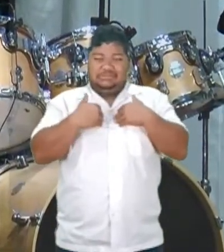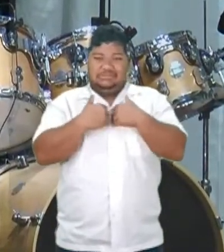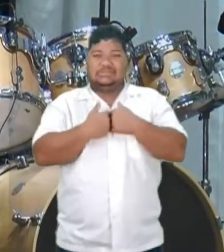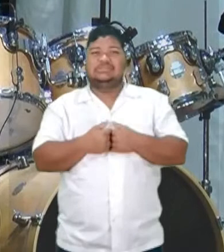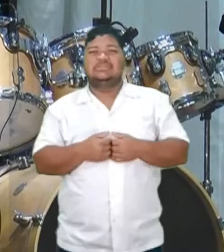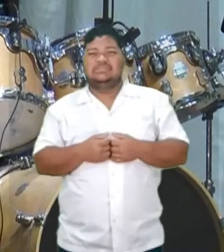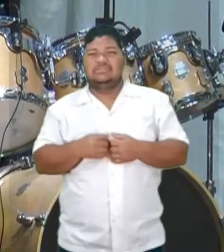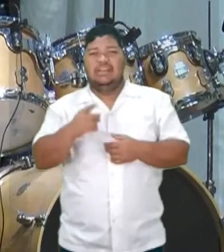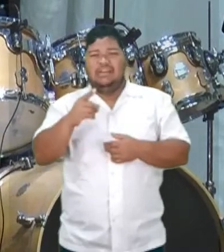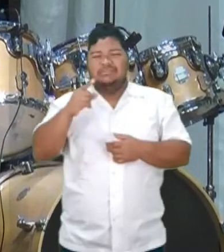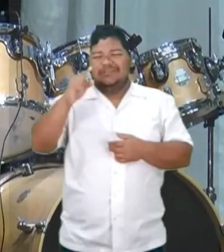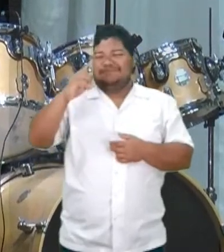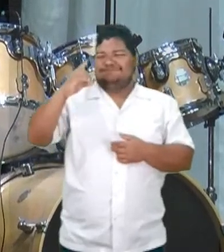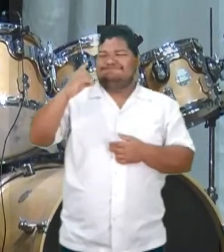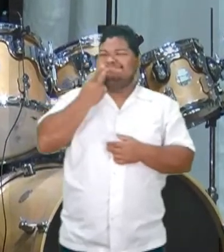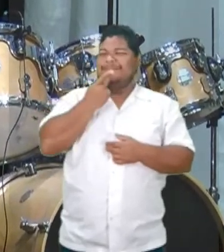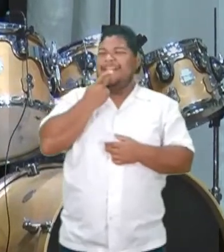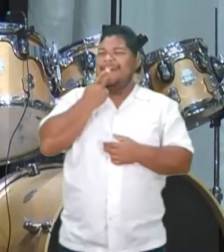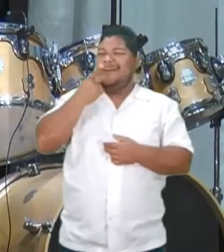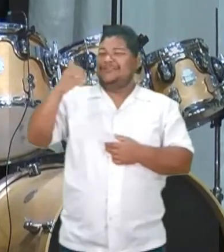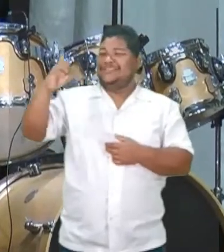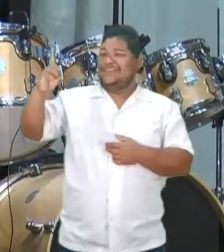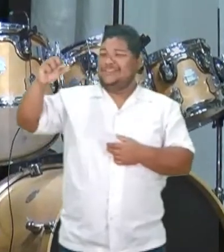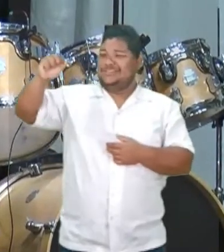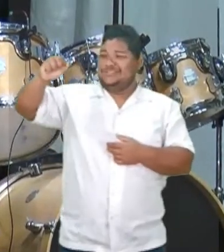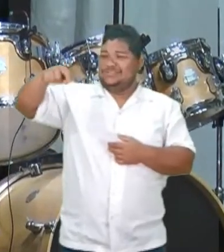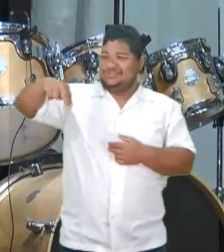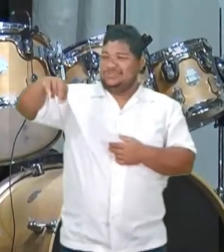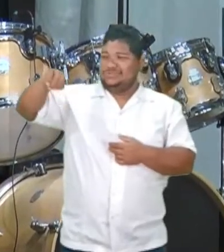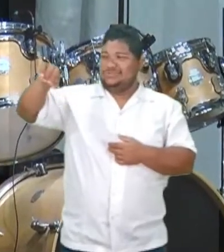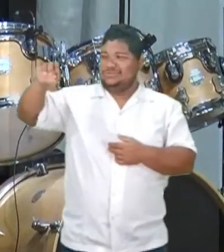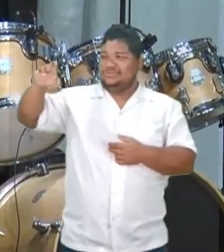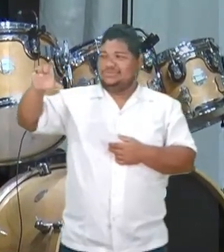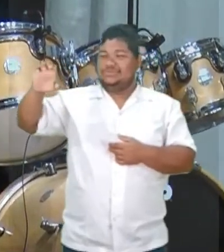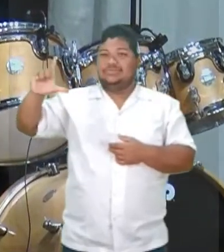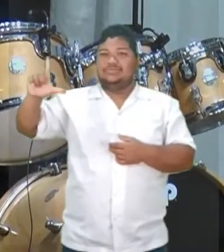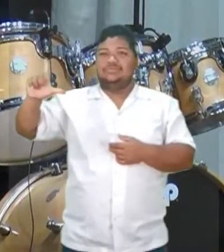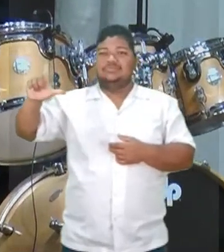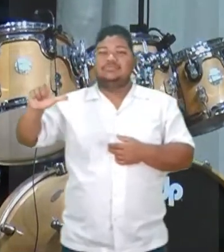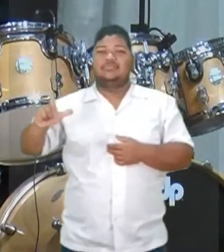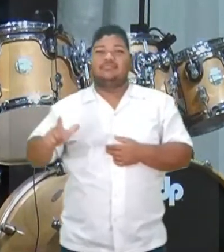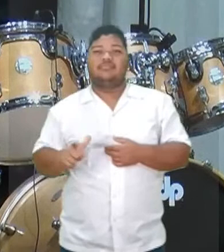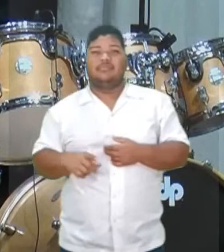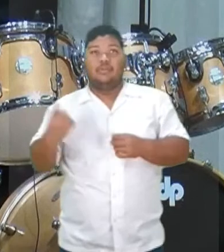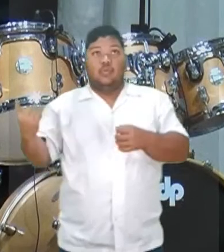Daniel. E num dado momento, quando voltou um pouco de consciência,